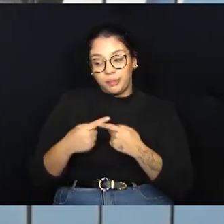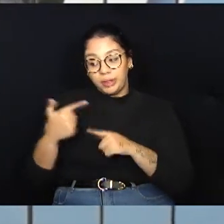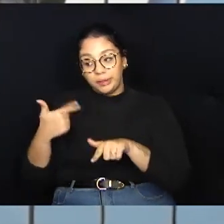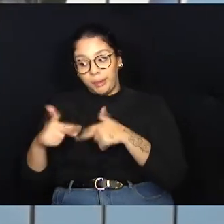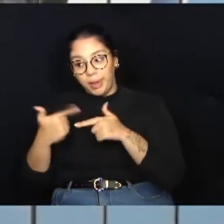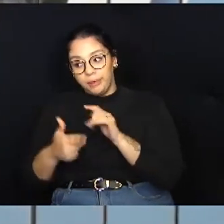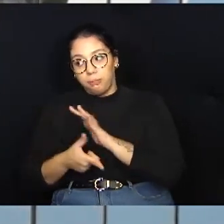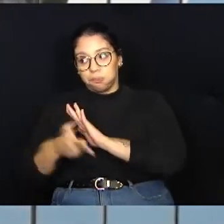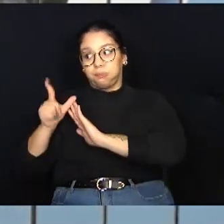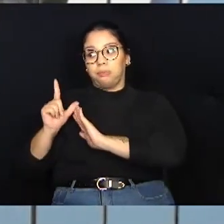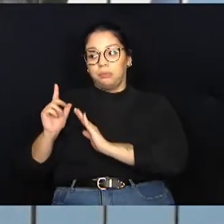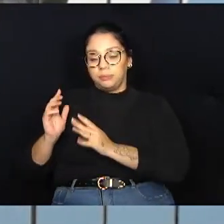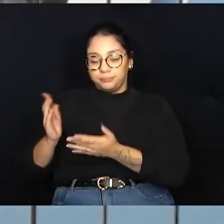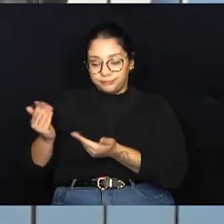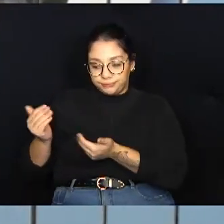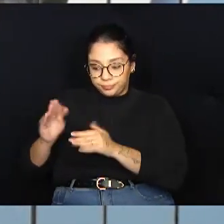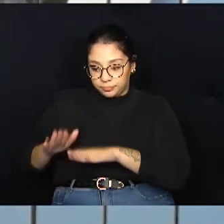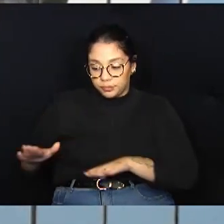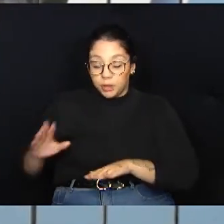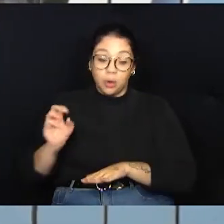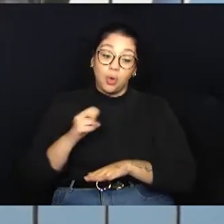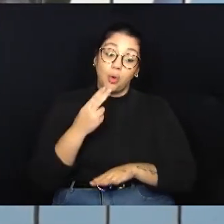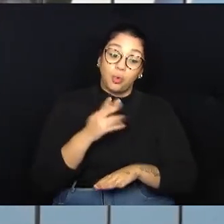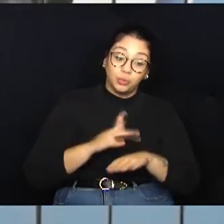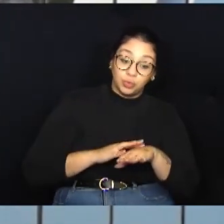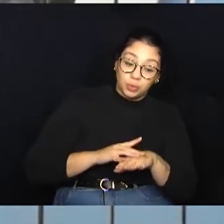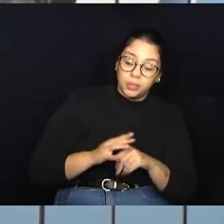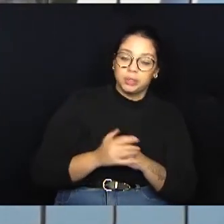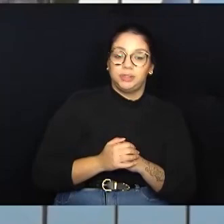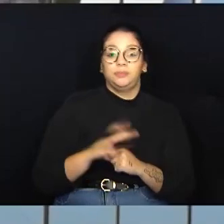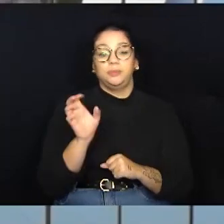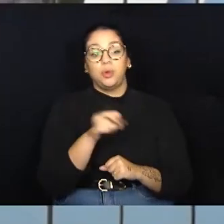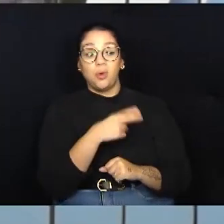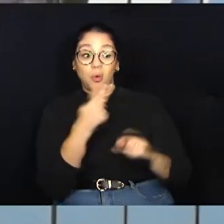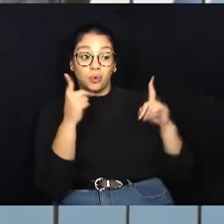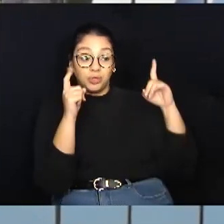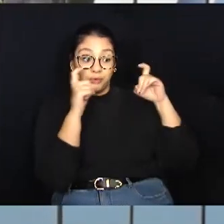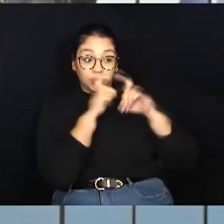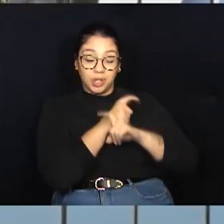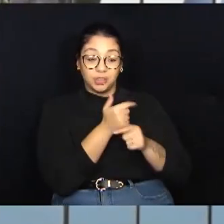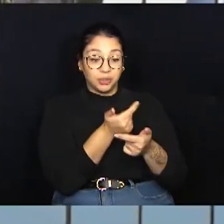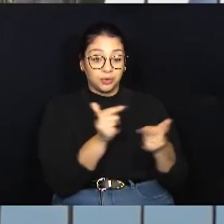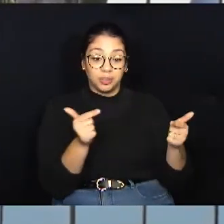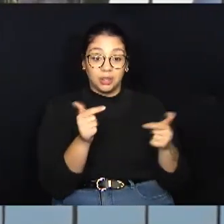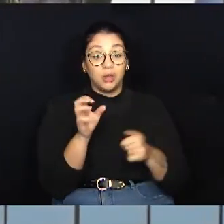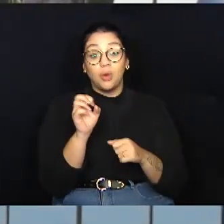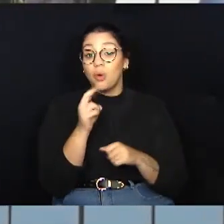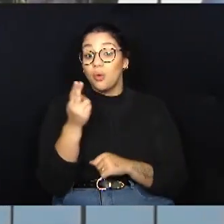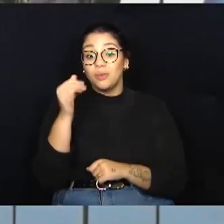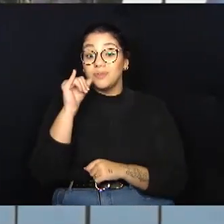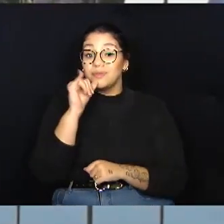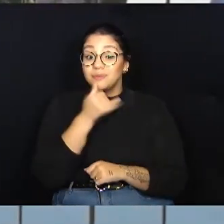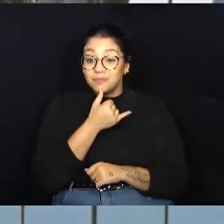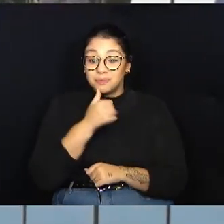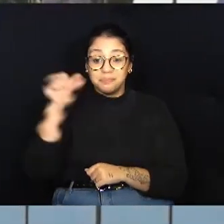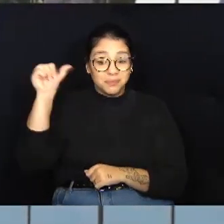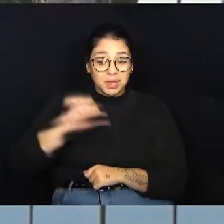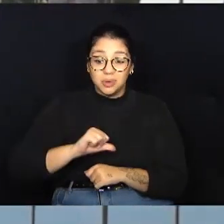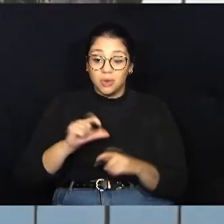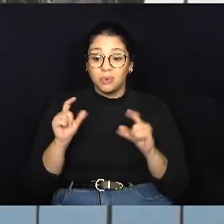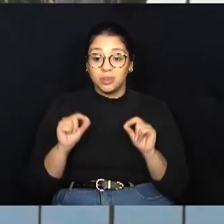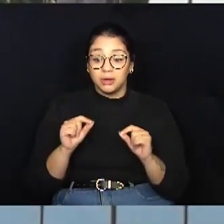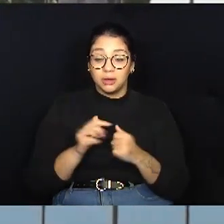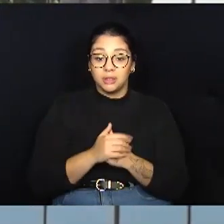precoce, ou o motivo de enfermidade, ou as dificuldades não terem acesso, ou infelizmente, o mais terrível de tudo,